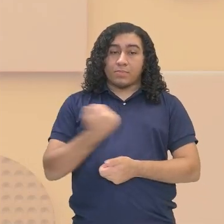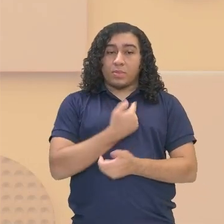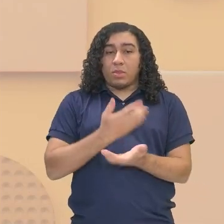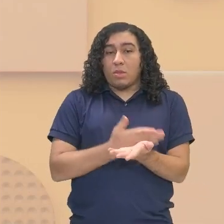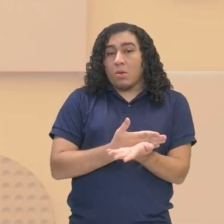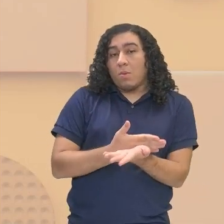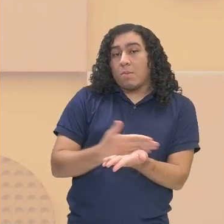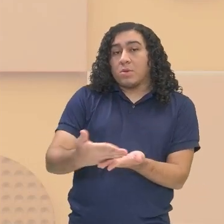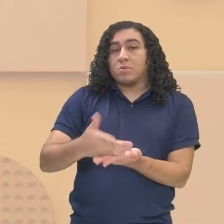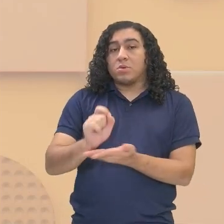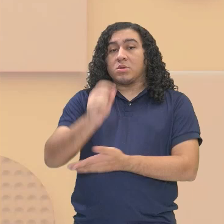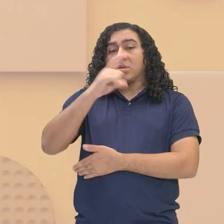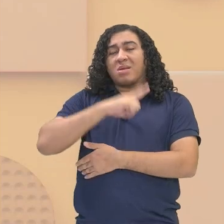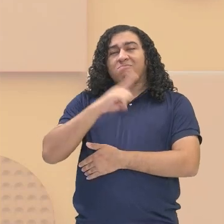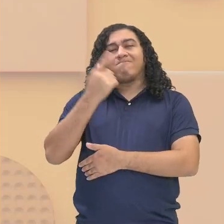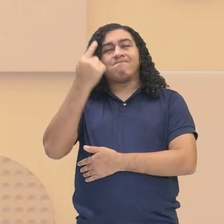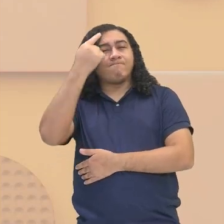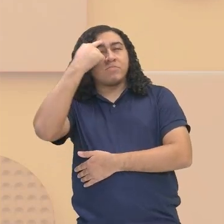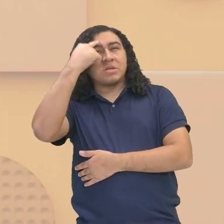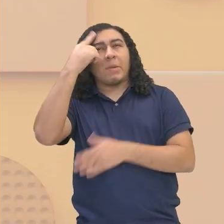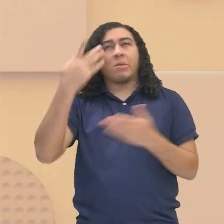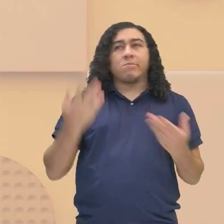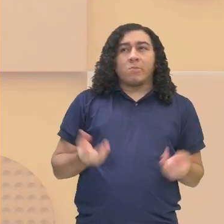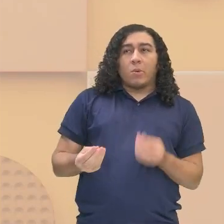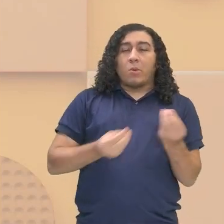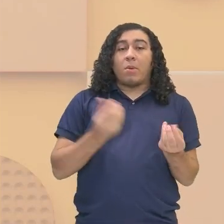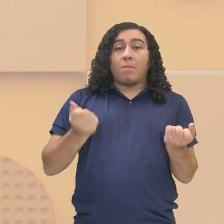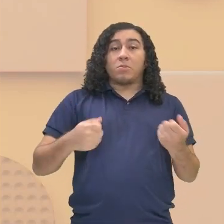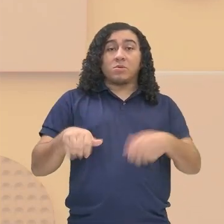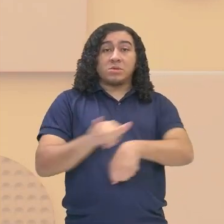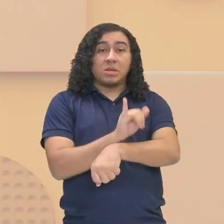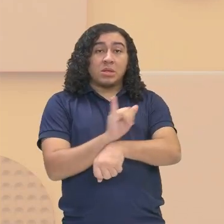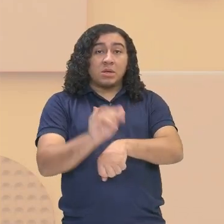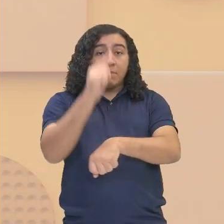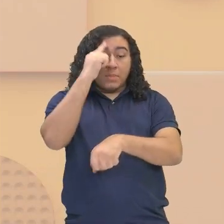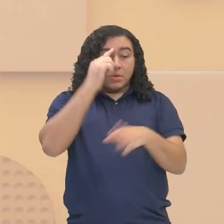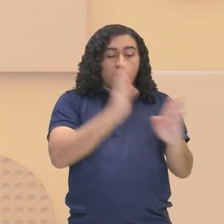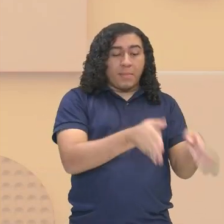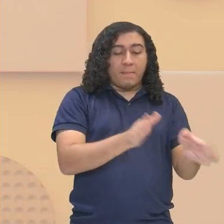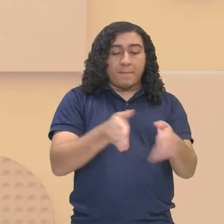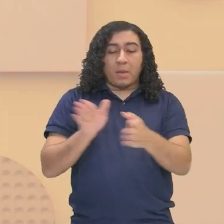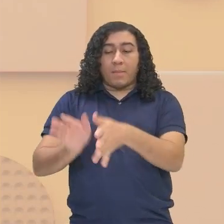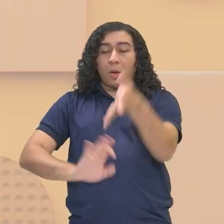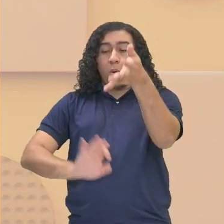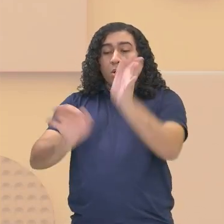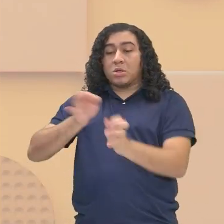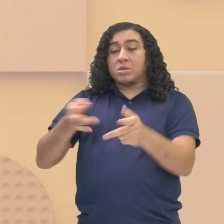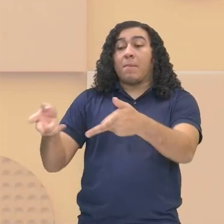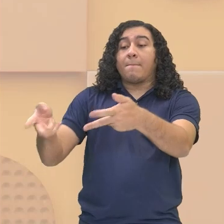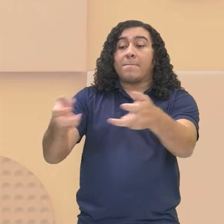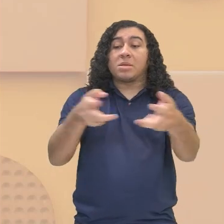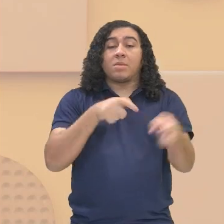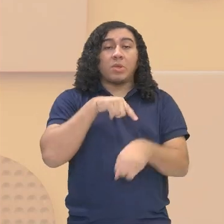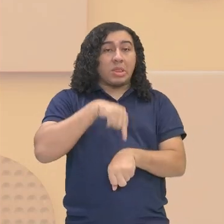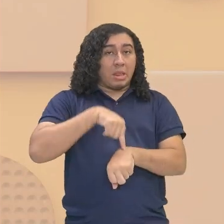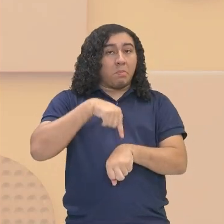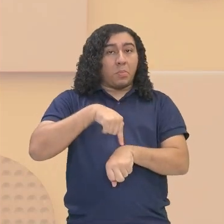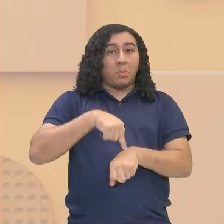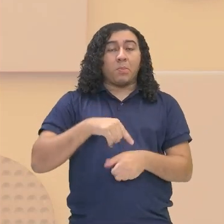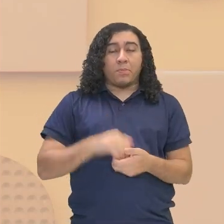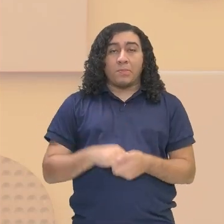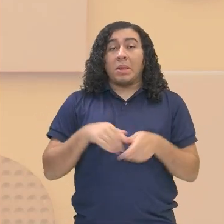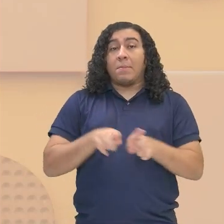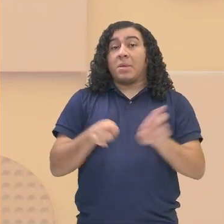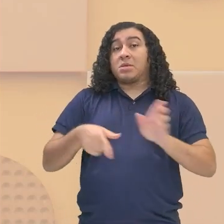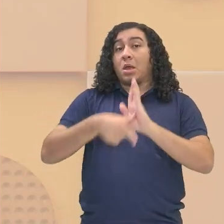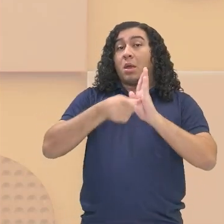algumas invenções para a gente poder começar, então, aí, né, a trabalhar, perceber, então, esse tempo. Mas, antes